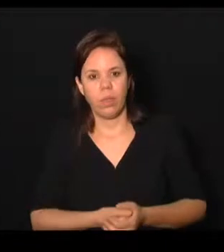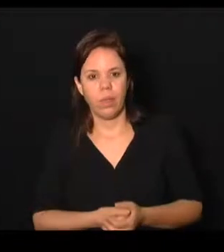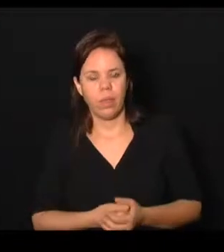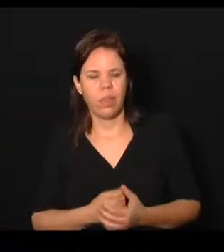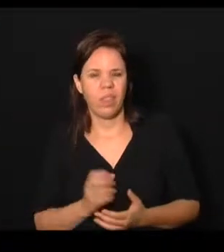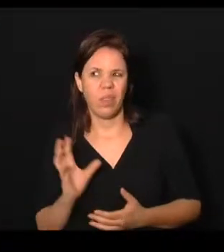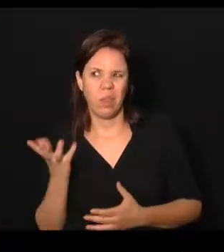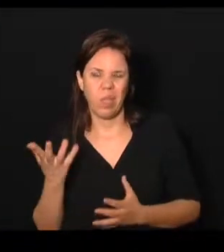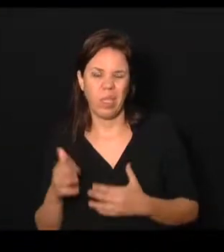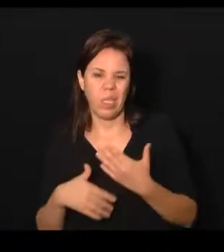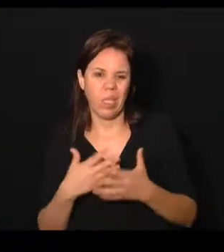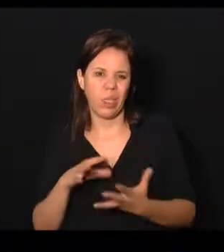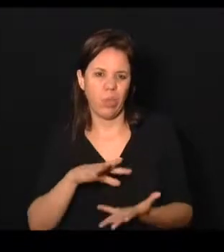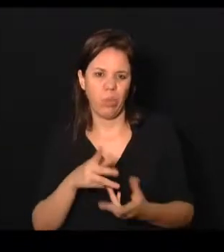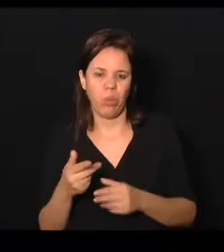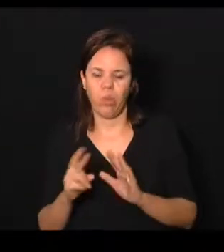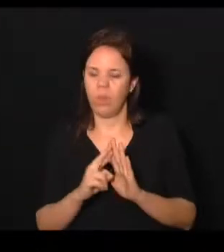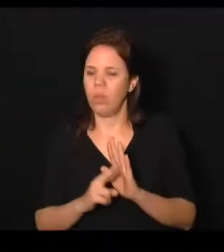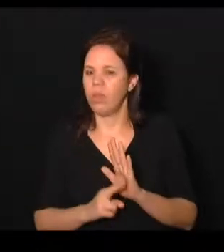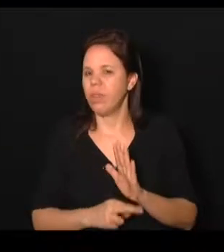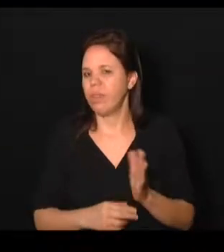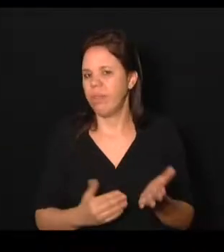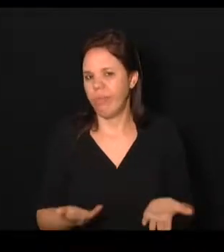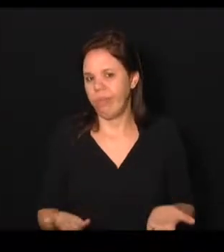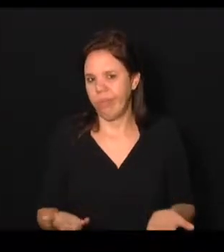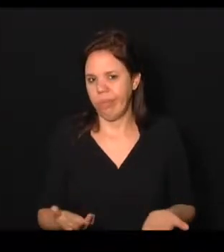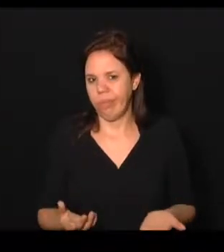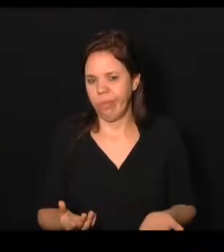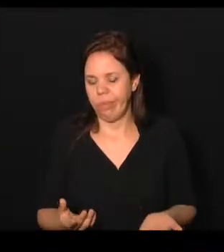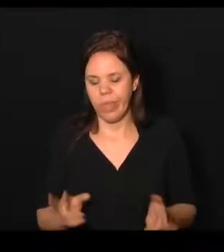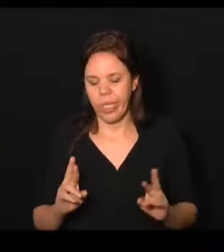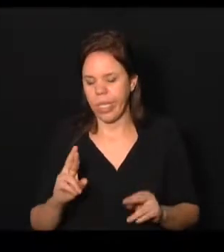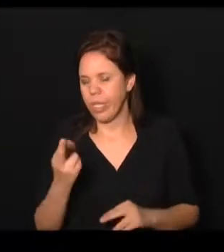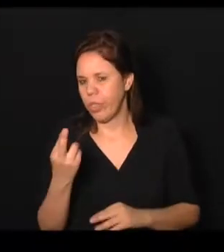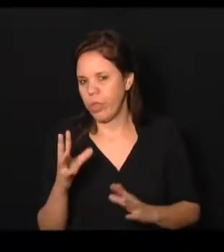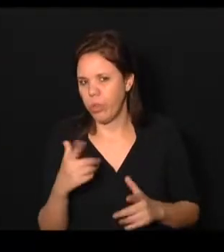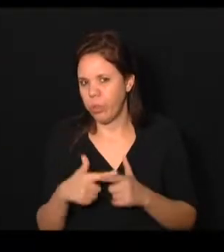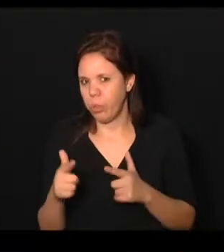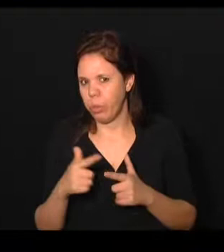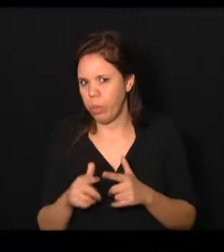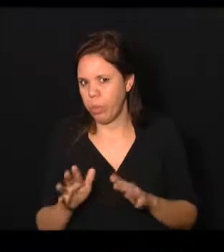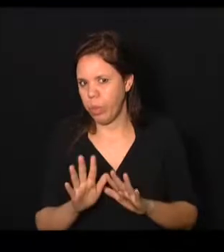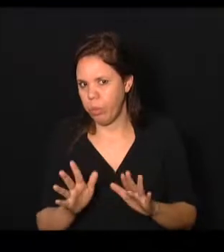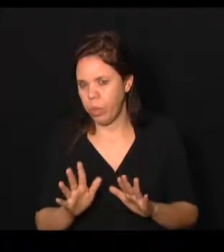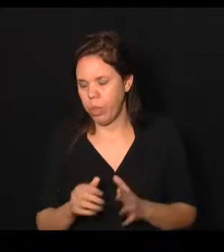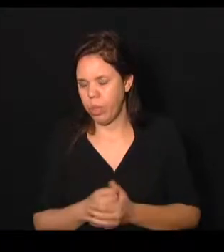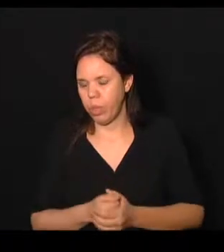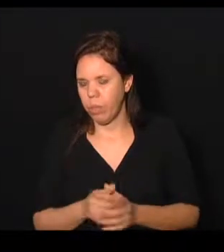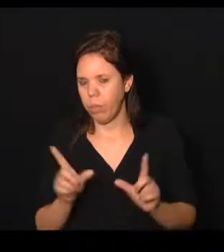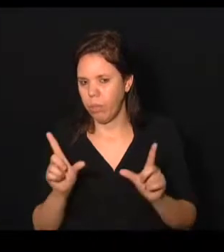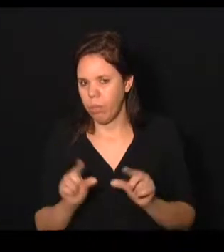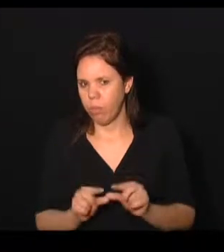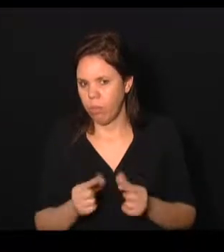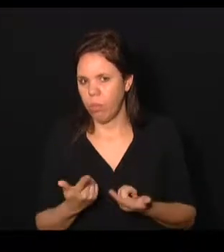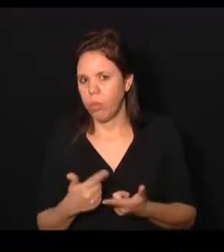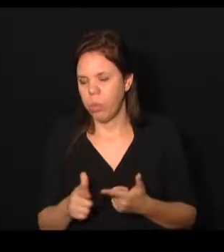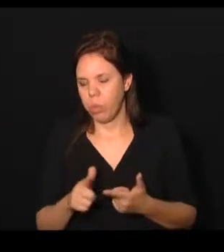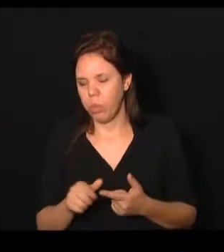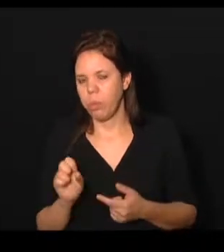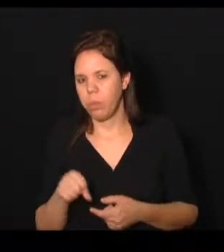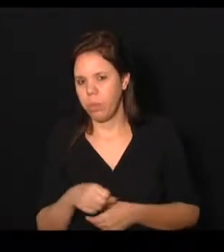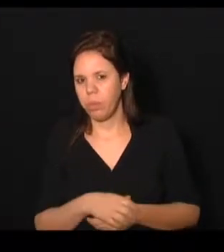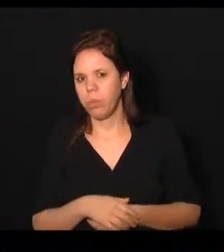o mundo, né? Nenhuma regra vem sanar um problema, mas vem pelo menos amenizar.